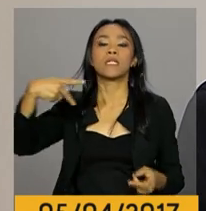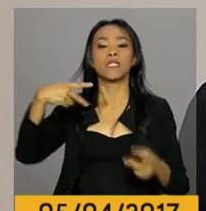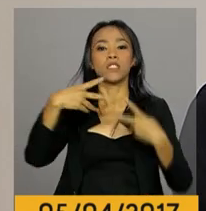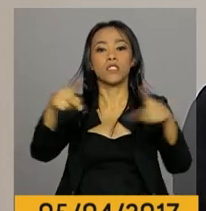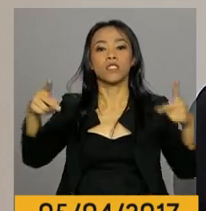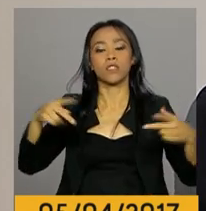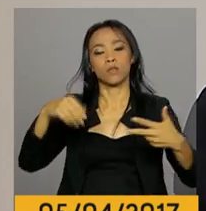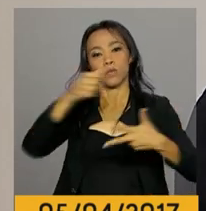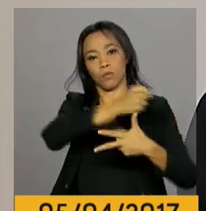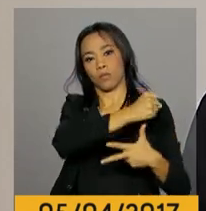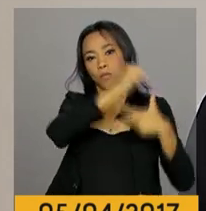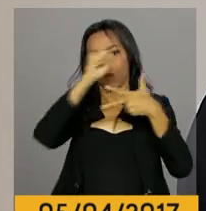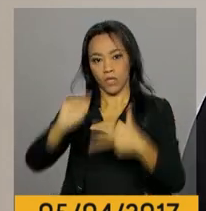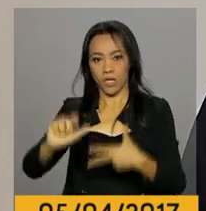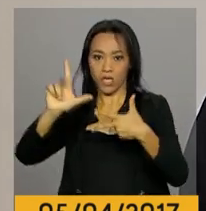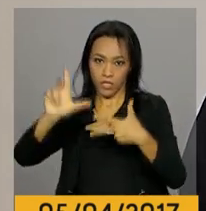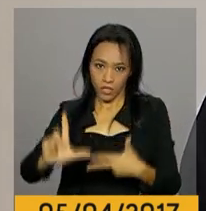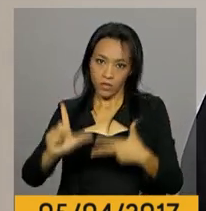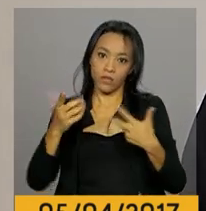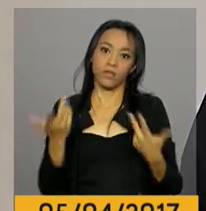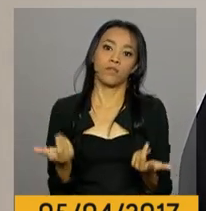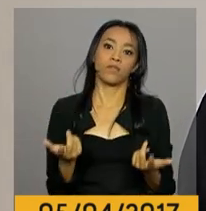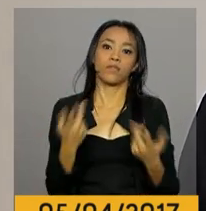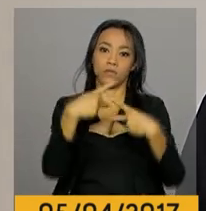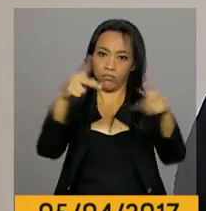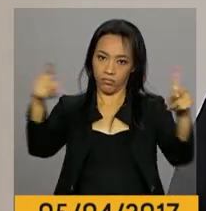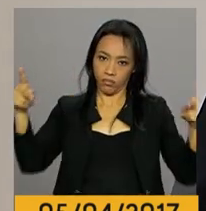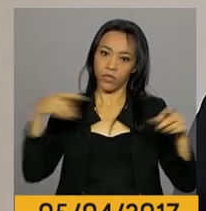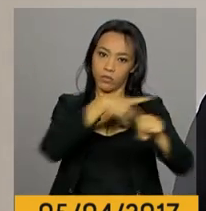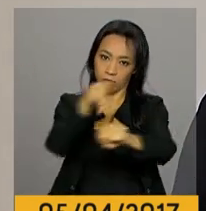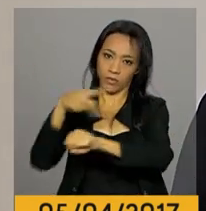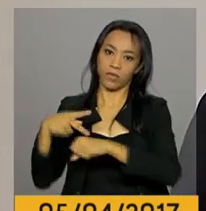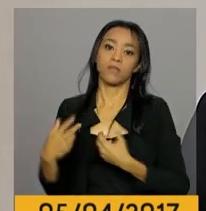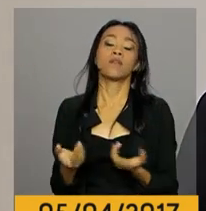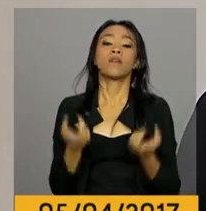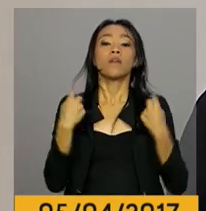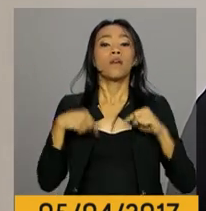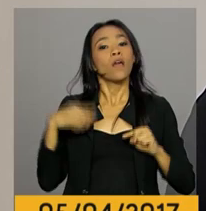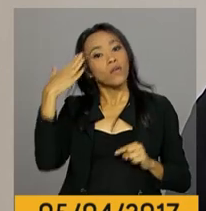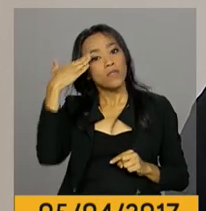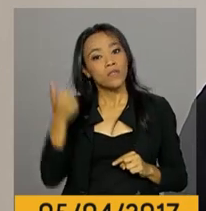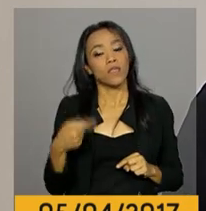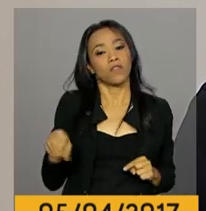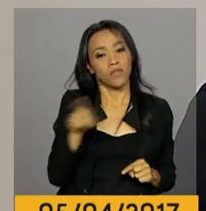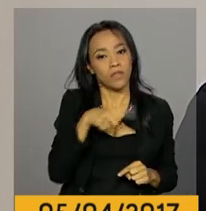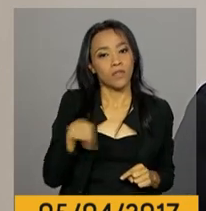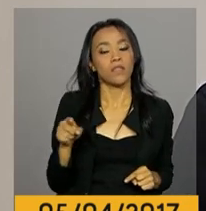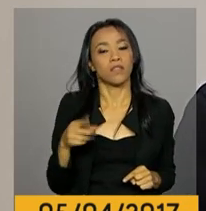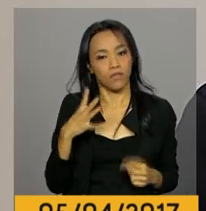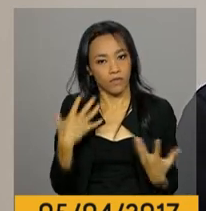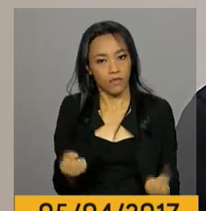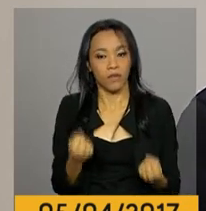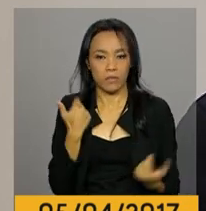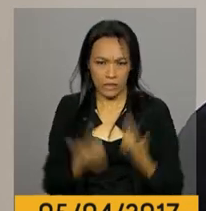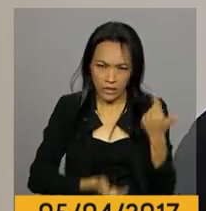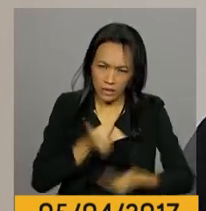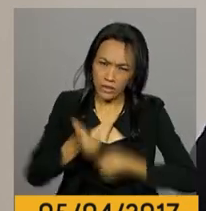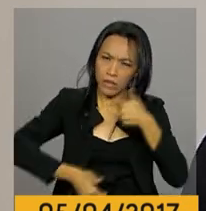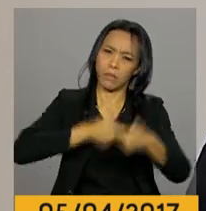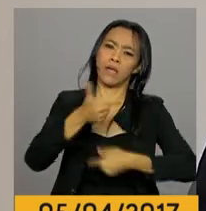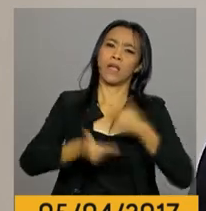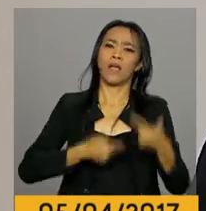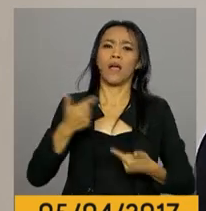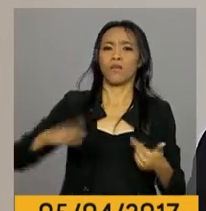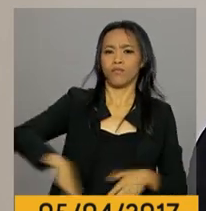Legislativo dos legislativos locais eu sei que as senhoras vão trabalhar ainda mais